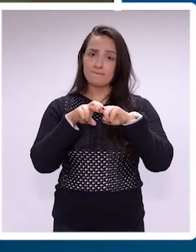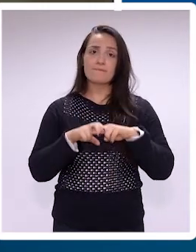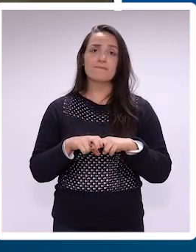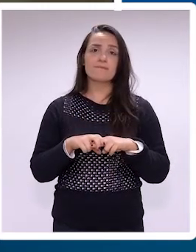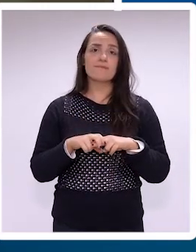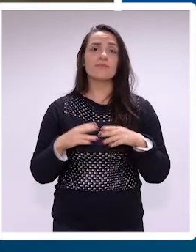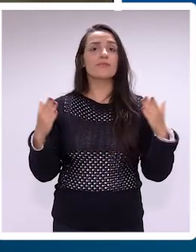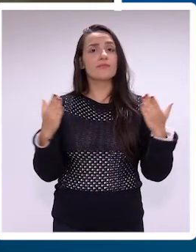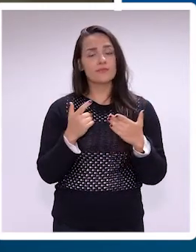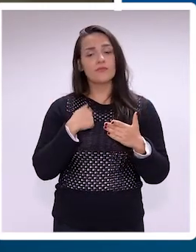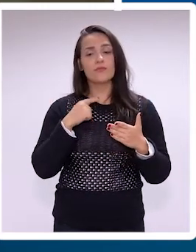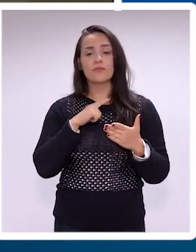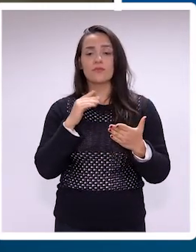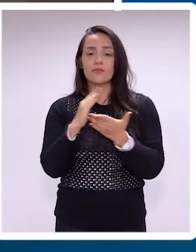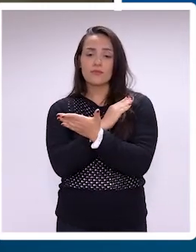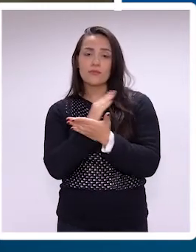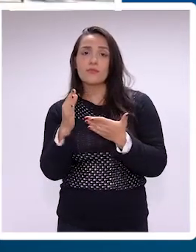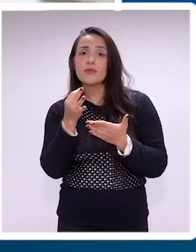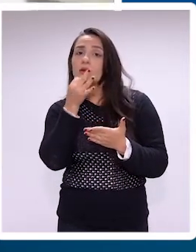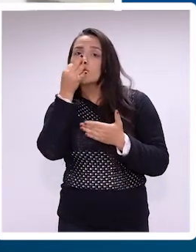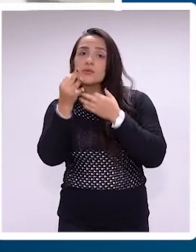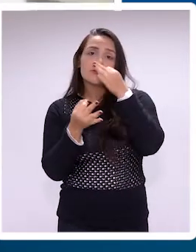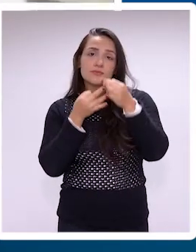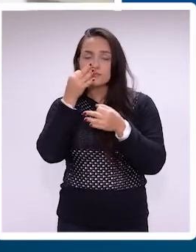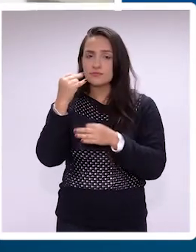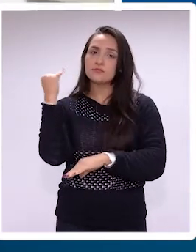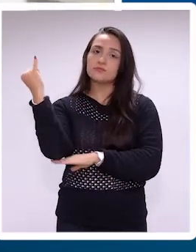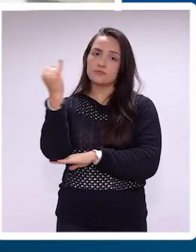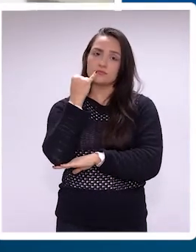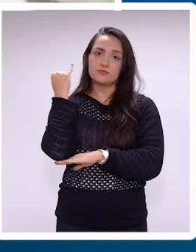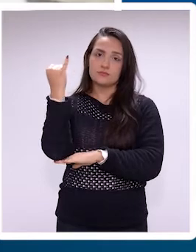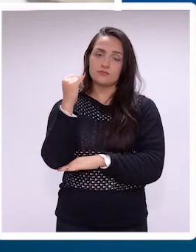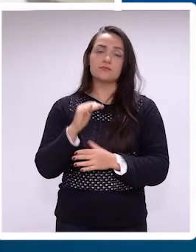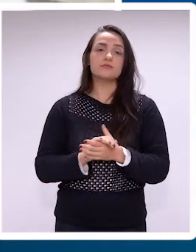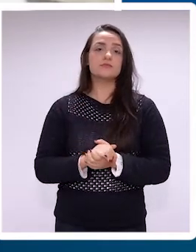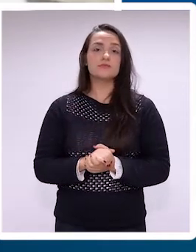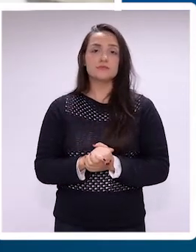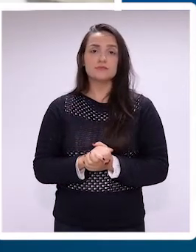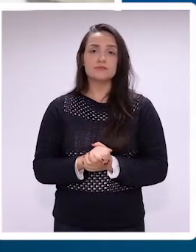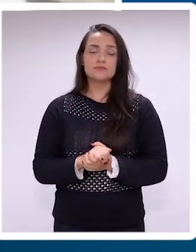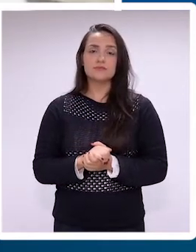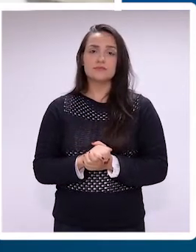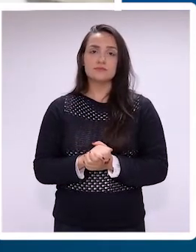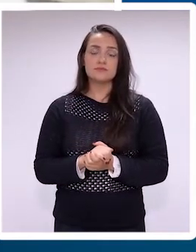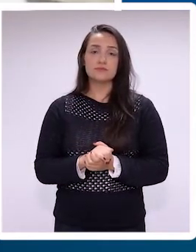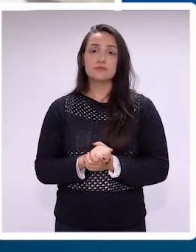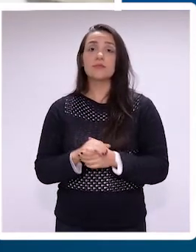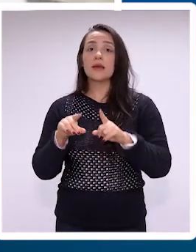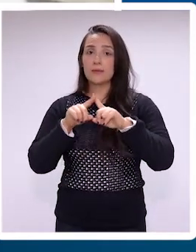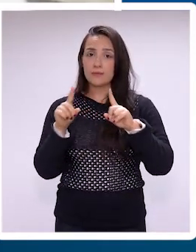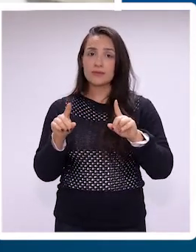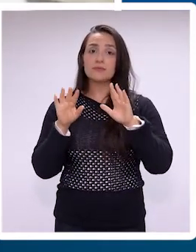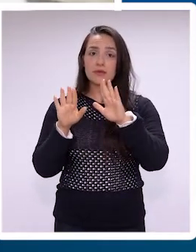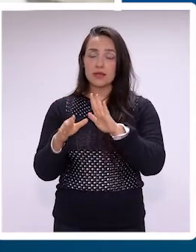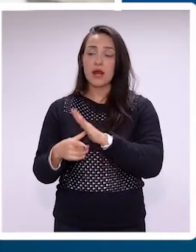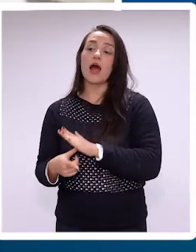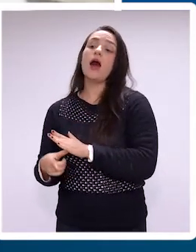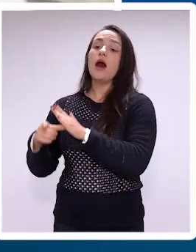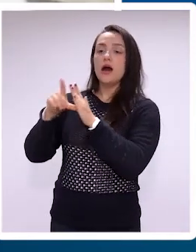extremamente importantes, mas antes dessas dicas, as dicas maiores são em relação à